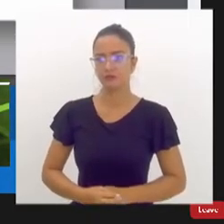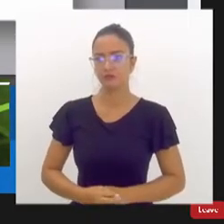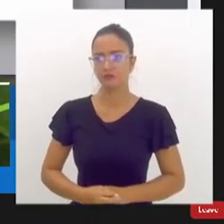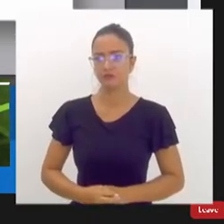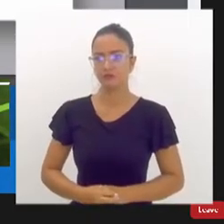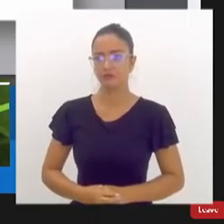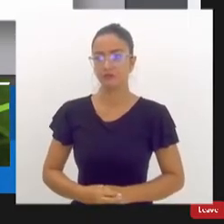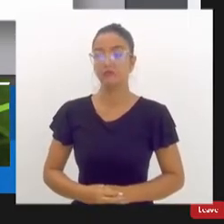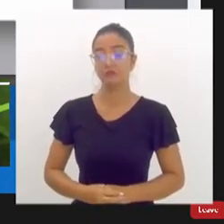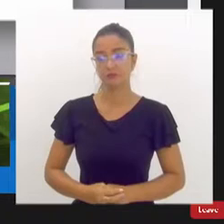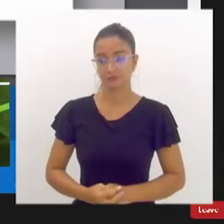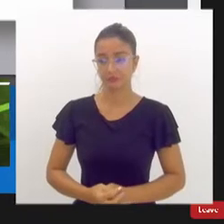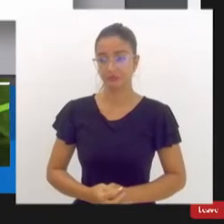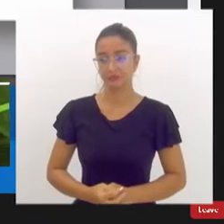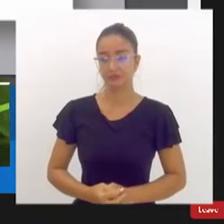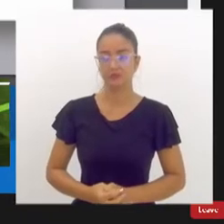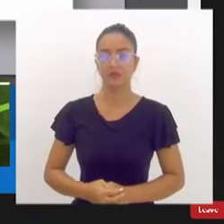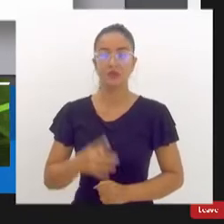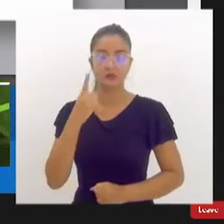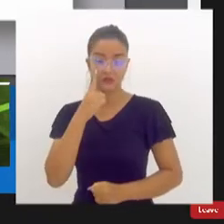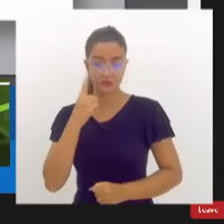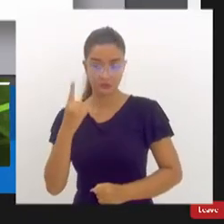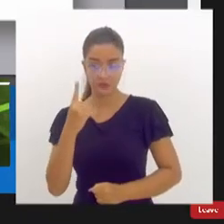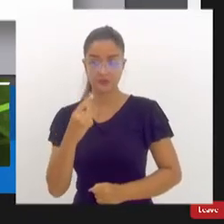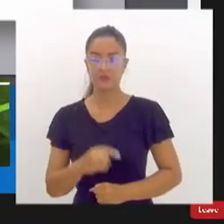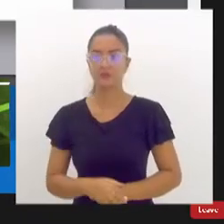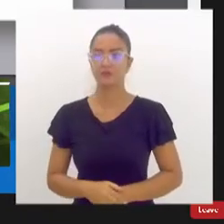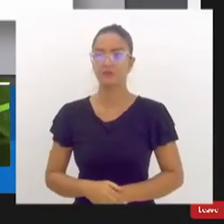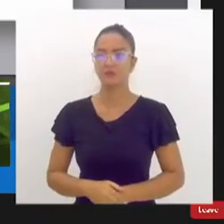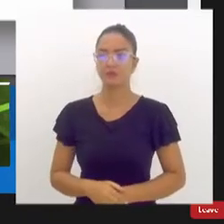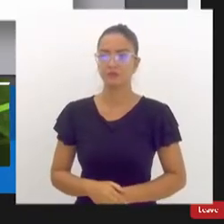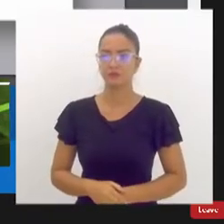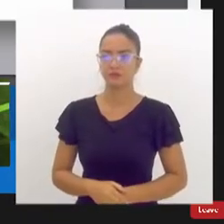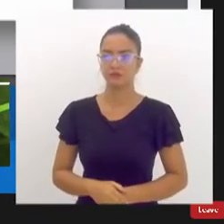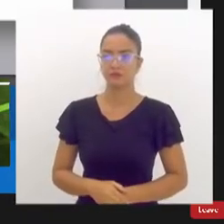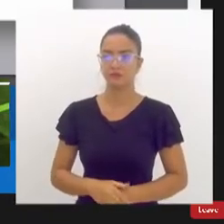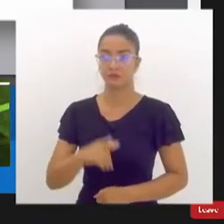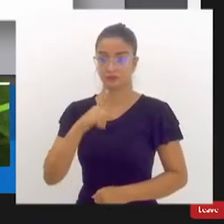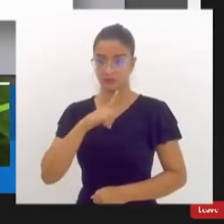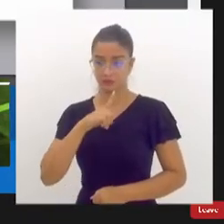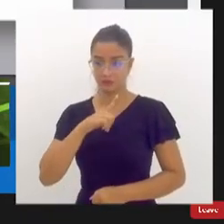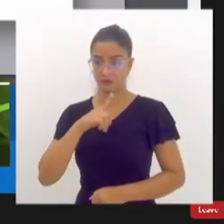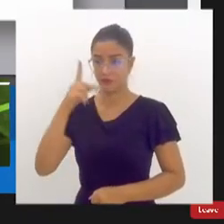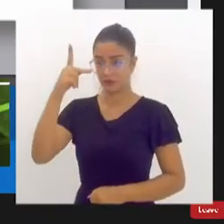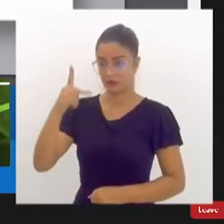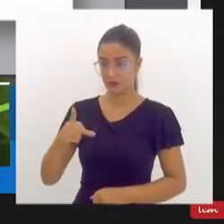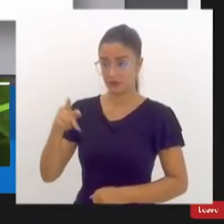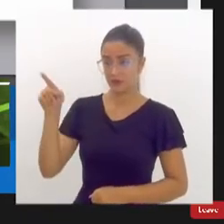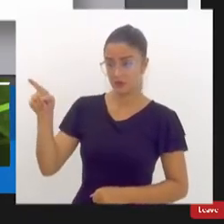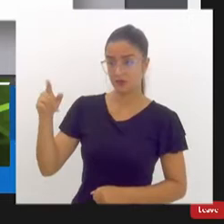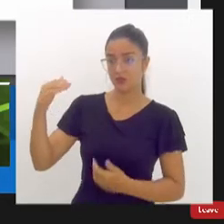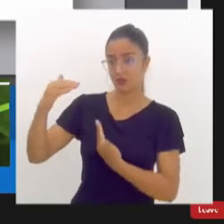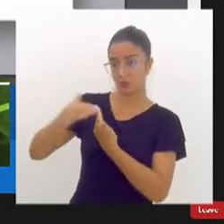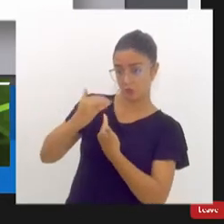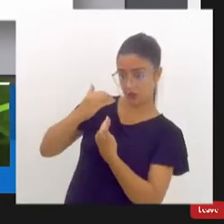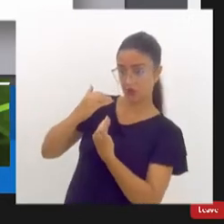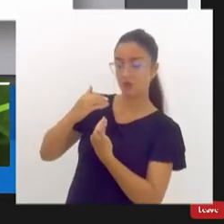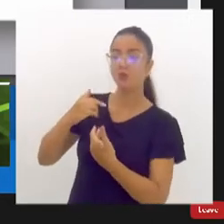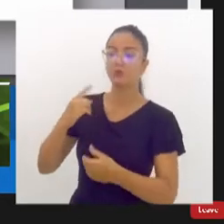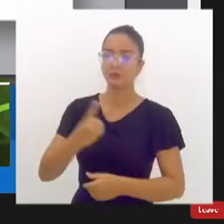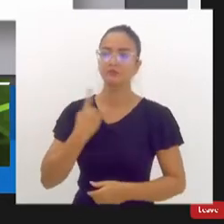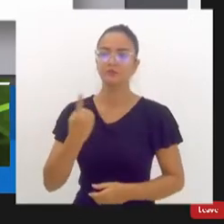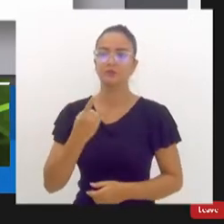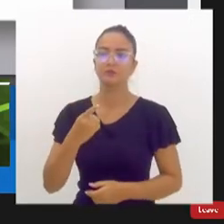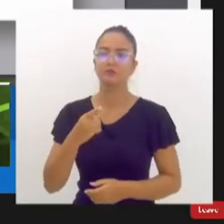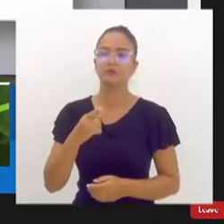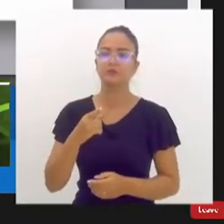A gente está mantendo, só para registrar, por orientação do nosso presidente, a estrutura de apresentação que